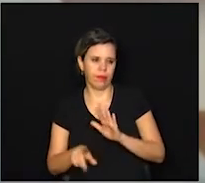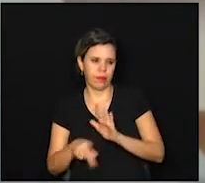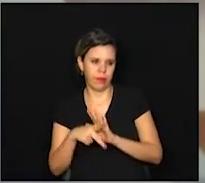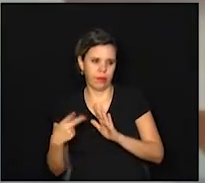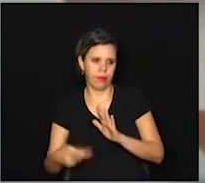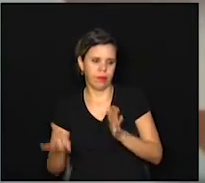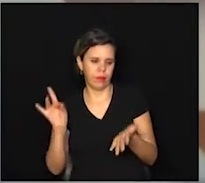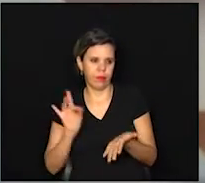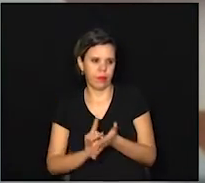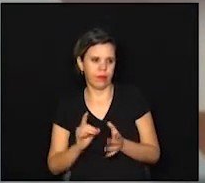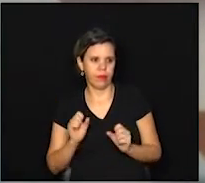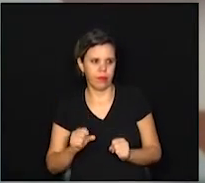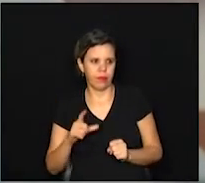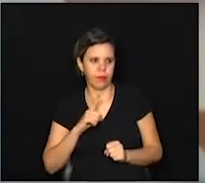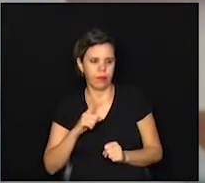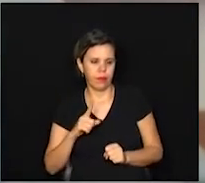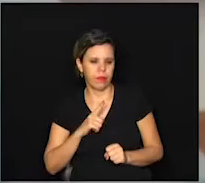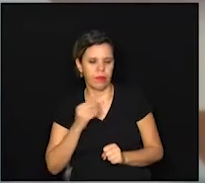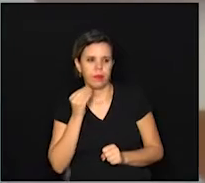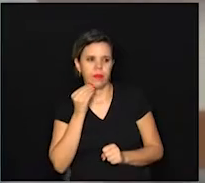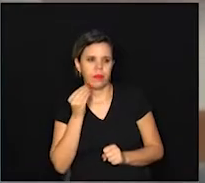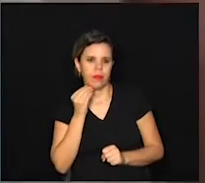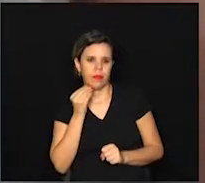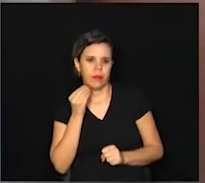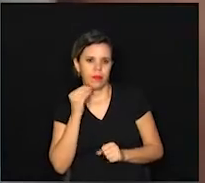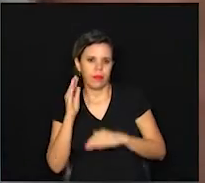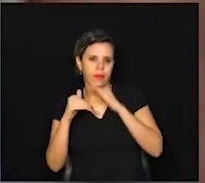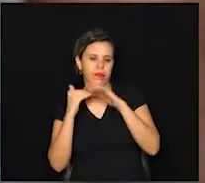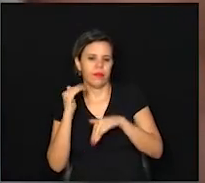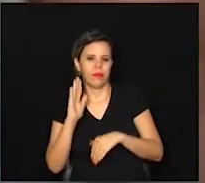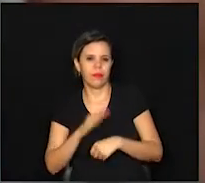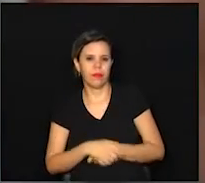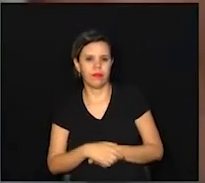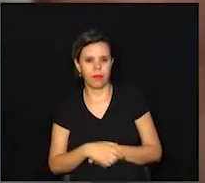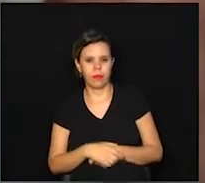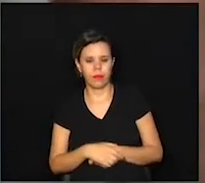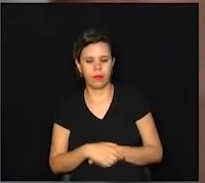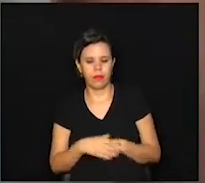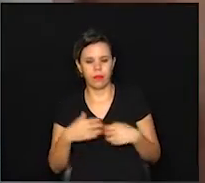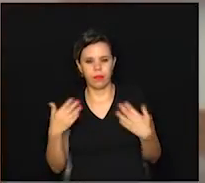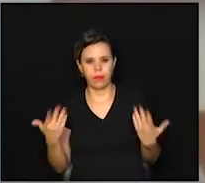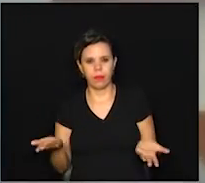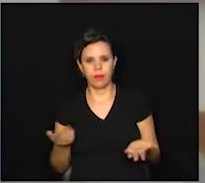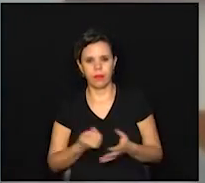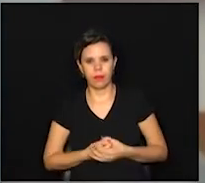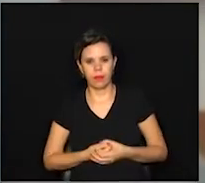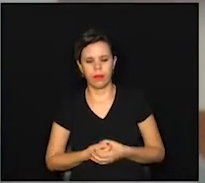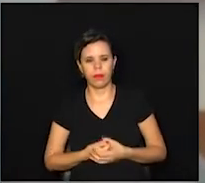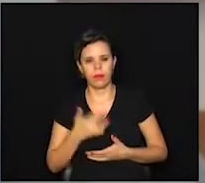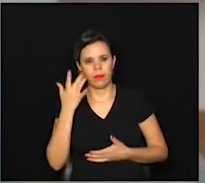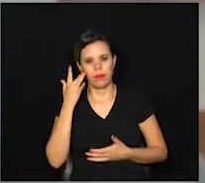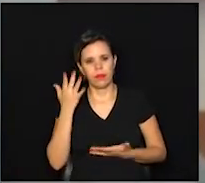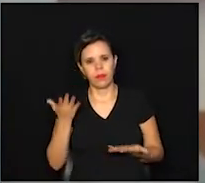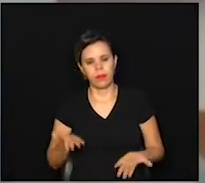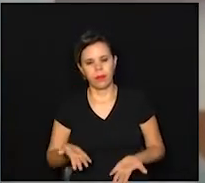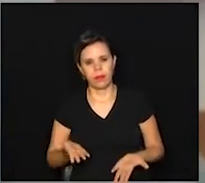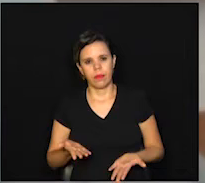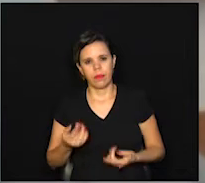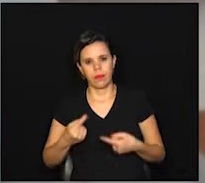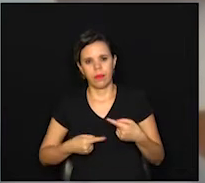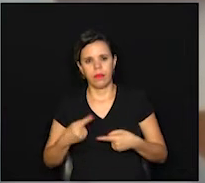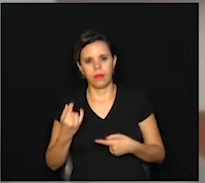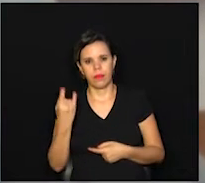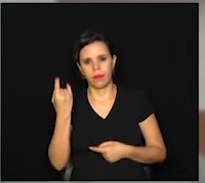a gente pode ter alguma chance de avançar um pouco mais. Então, eu acho que era isso, e acho que o debate foi